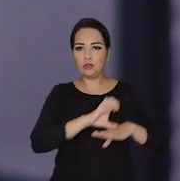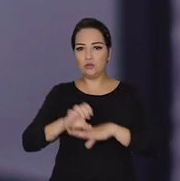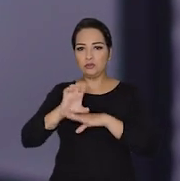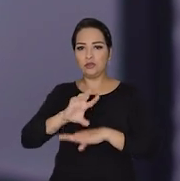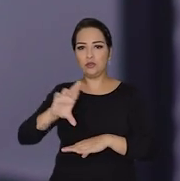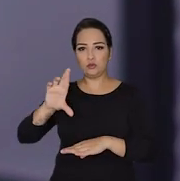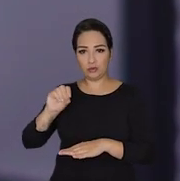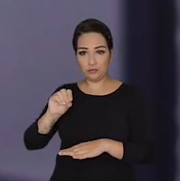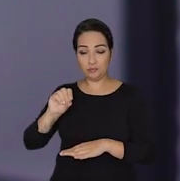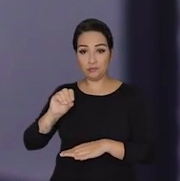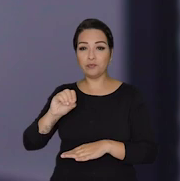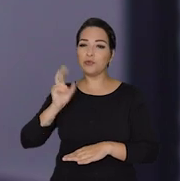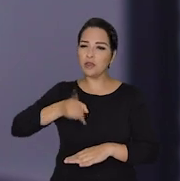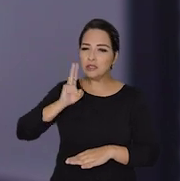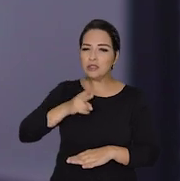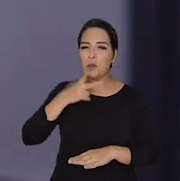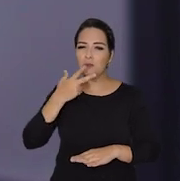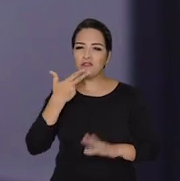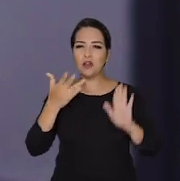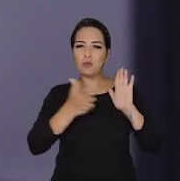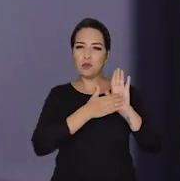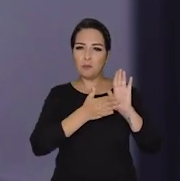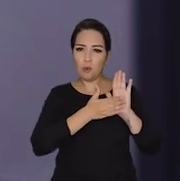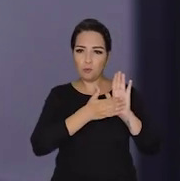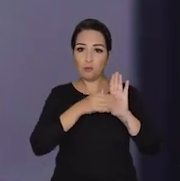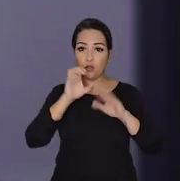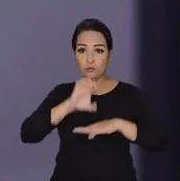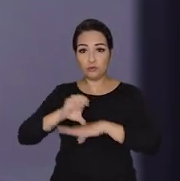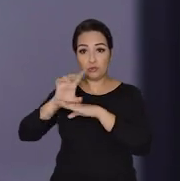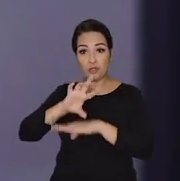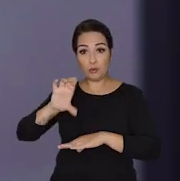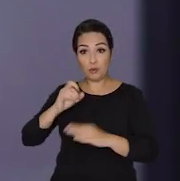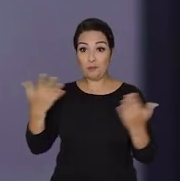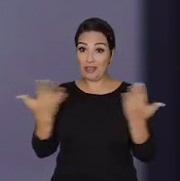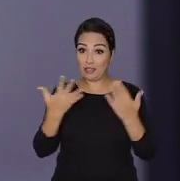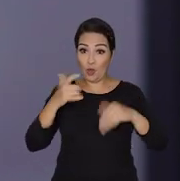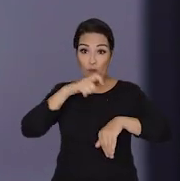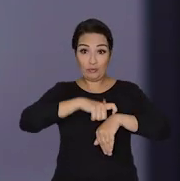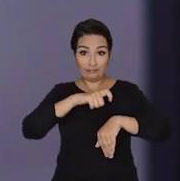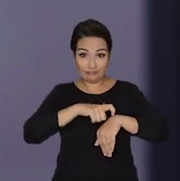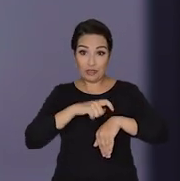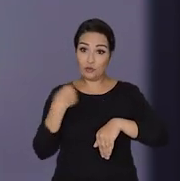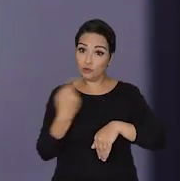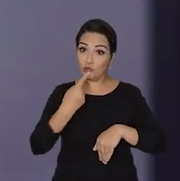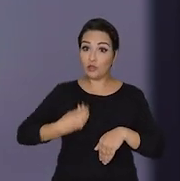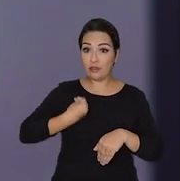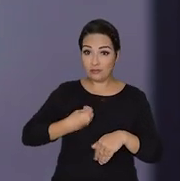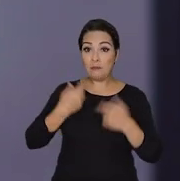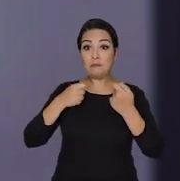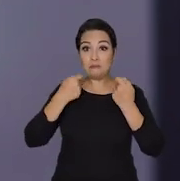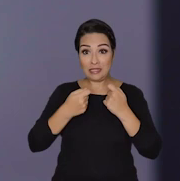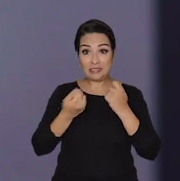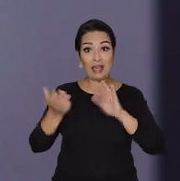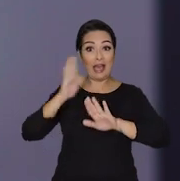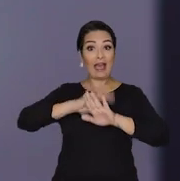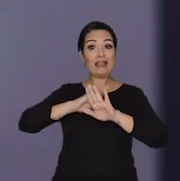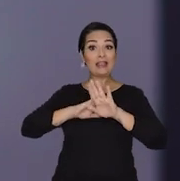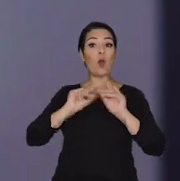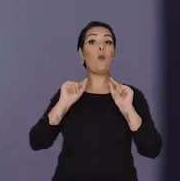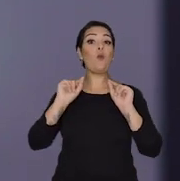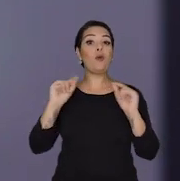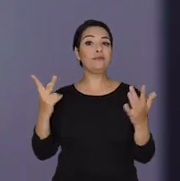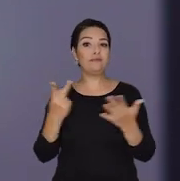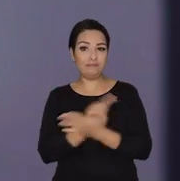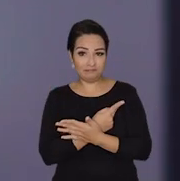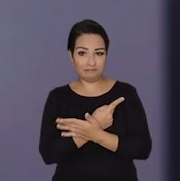Sou professor, fui deputado estadual, deputado federal e liderei a maior ação de combate ao crime organizado que já teve no Rio. Eu venho falando